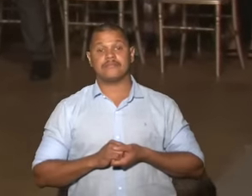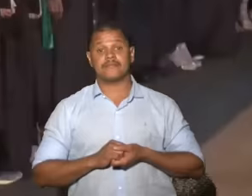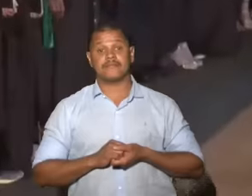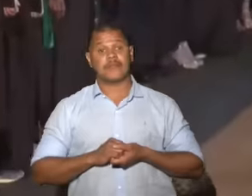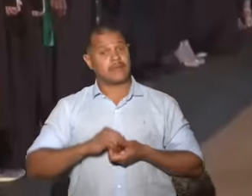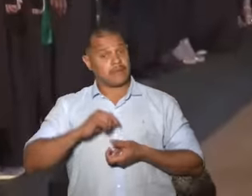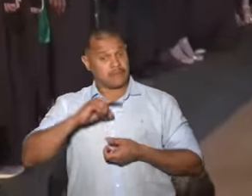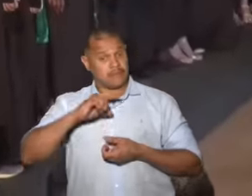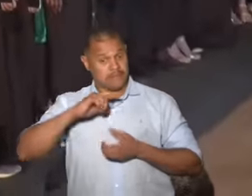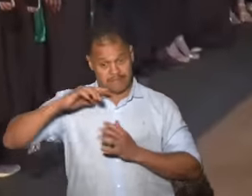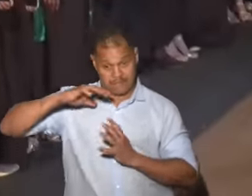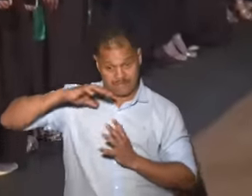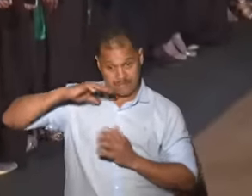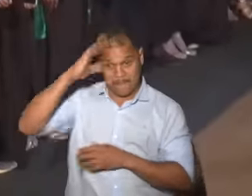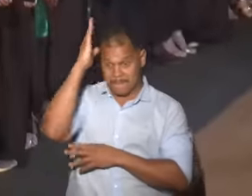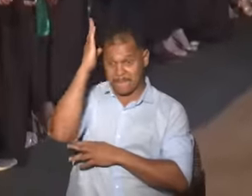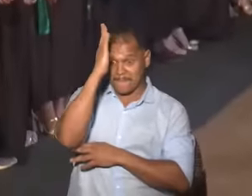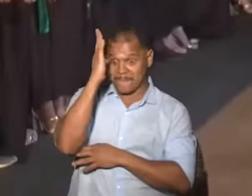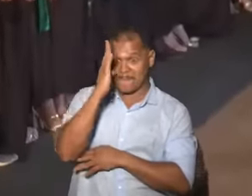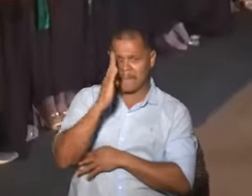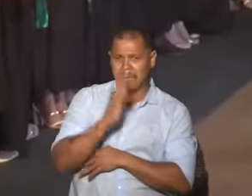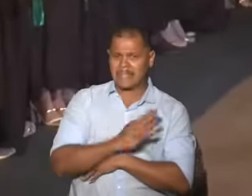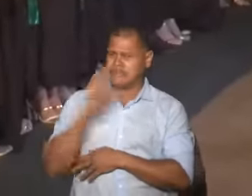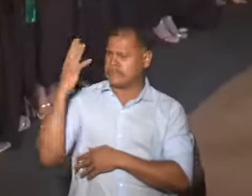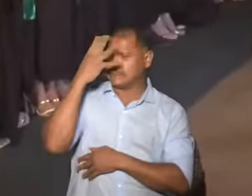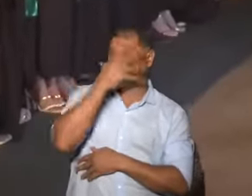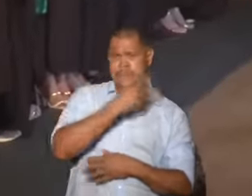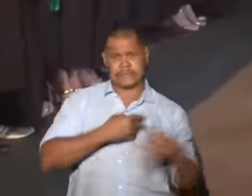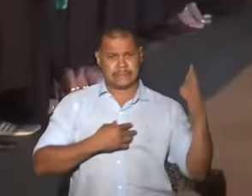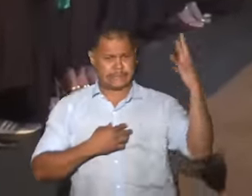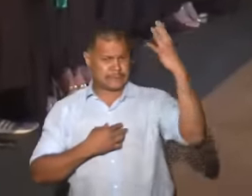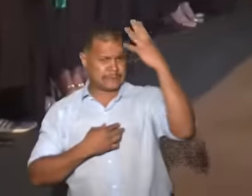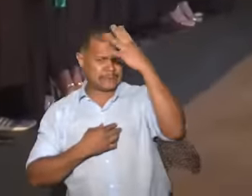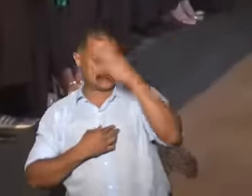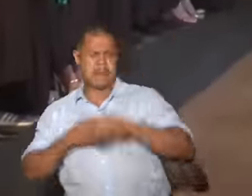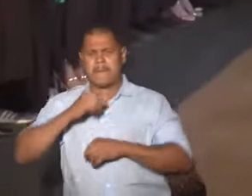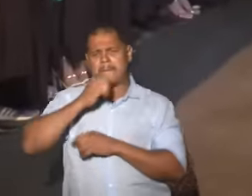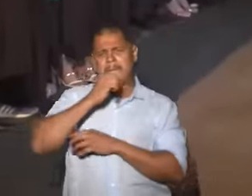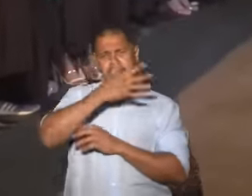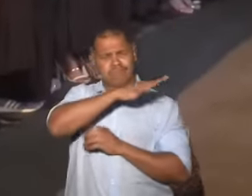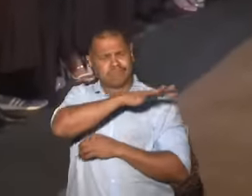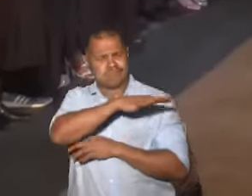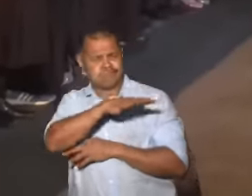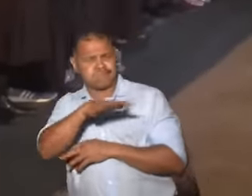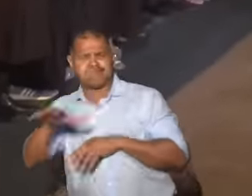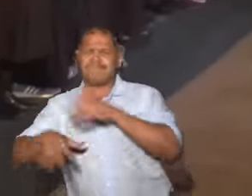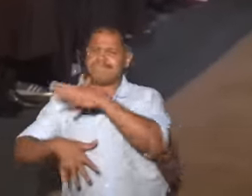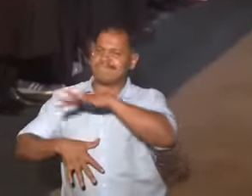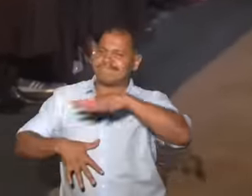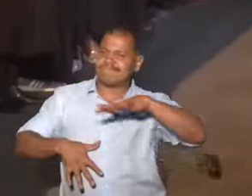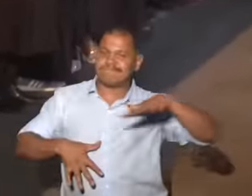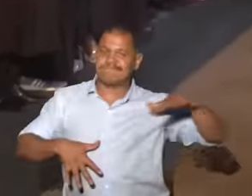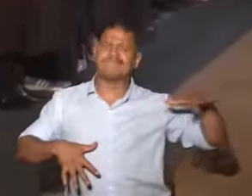Eternamente em berço esplêndido, ao som do mar e à luz do céu profundo,